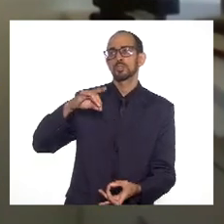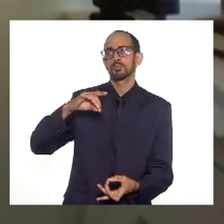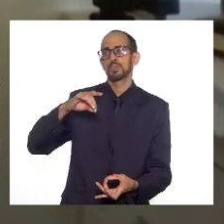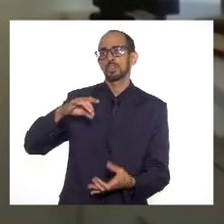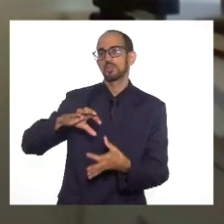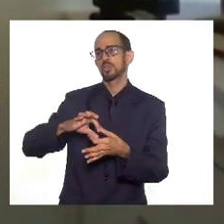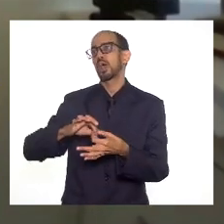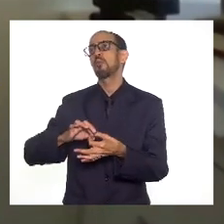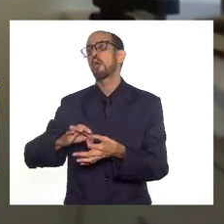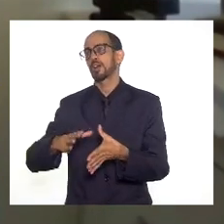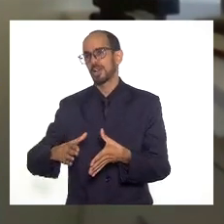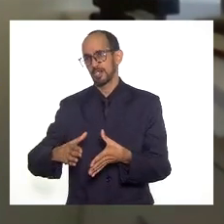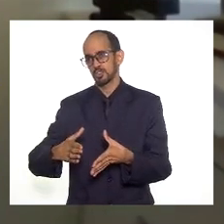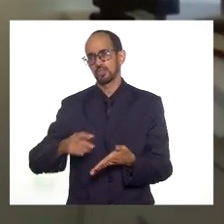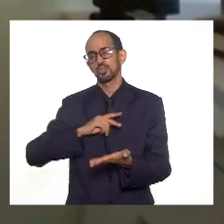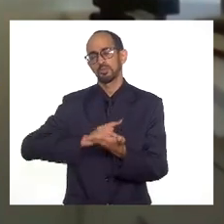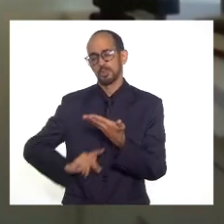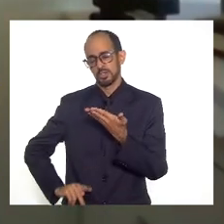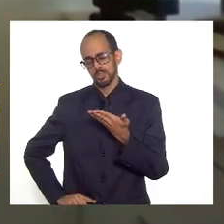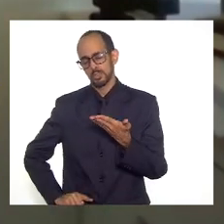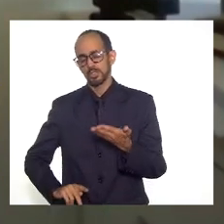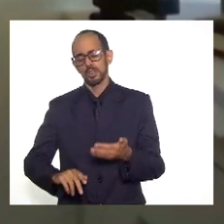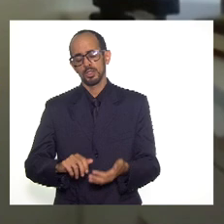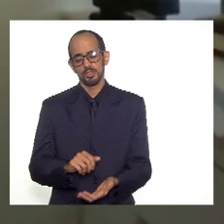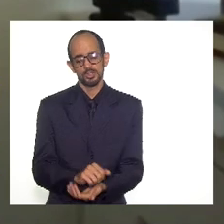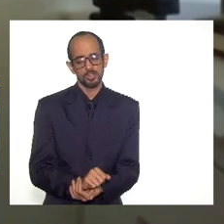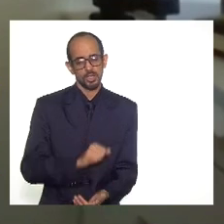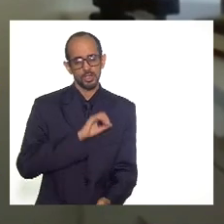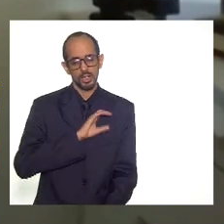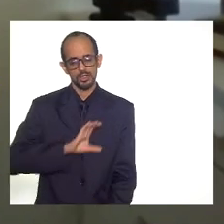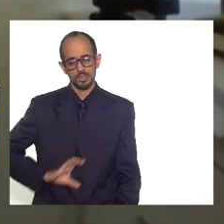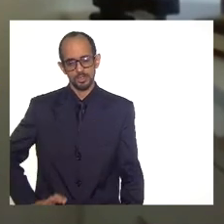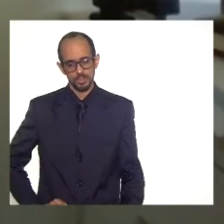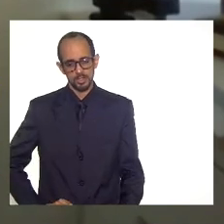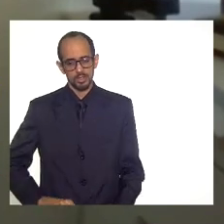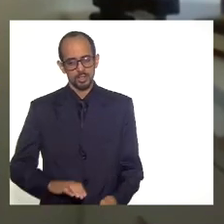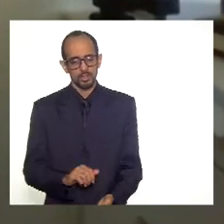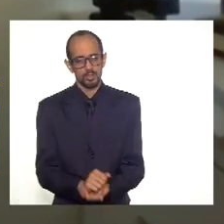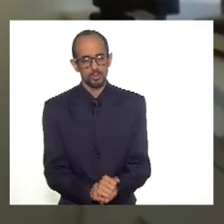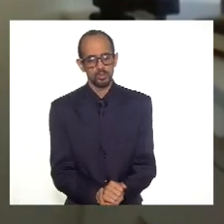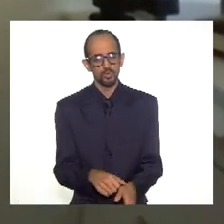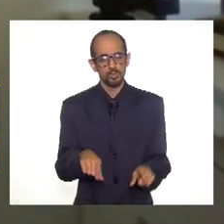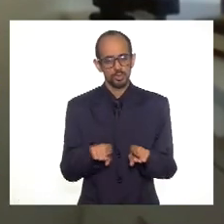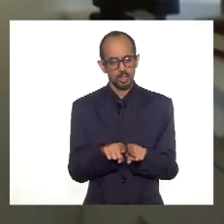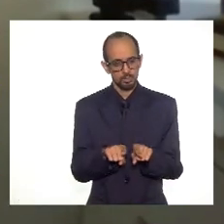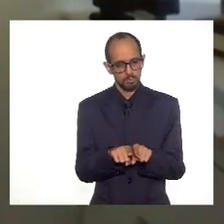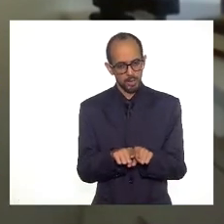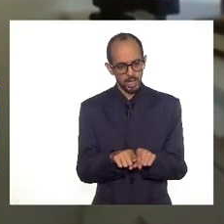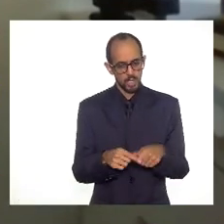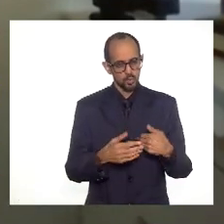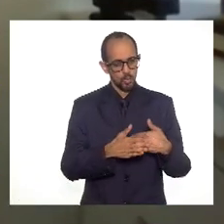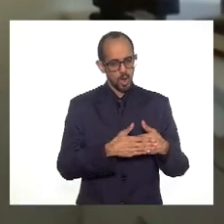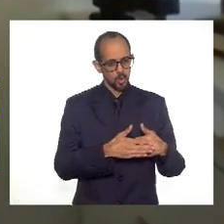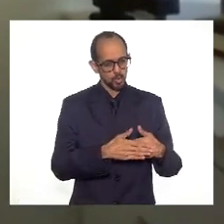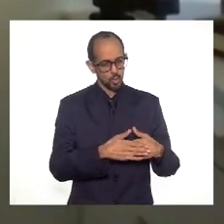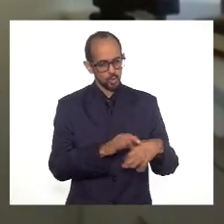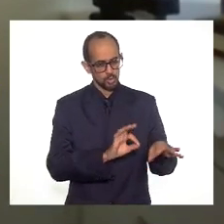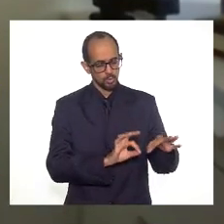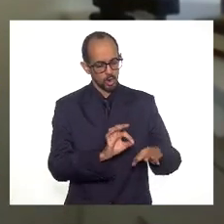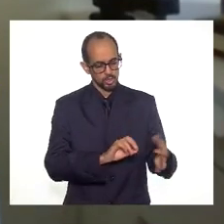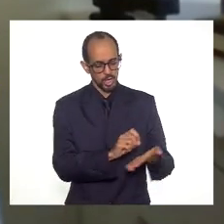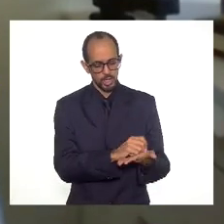presidente dos trabalhos, deputado André Siciliano, e do autor do projeto, deputado Carlos